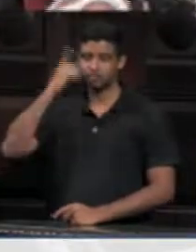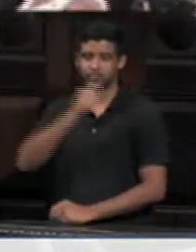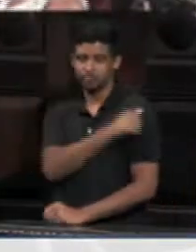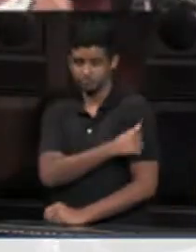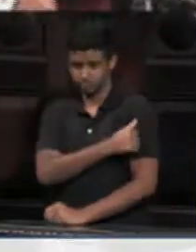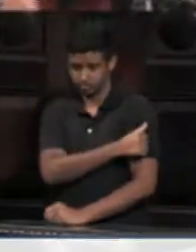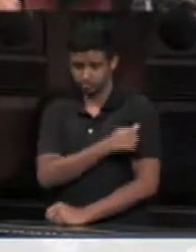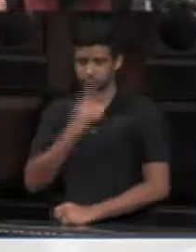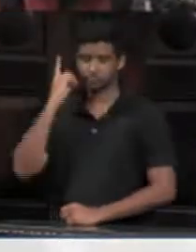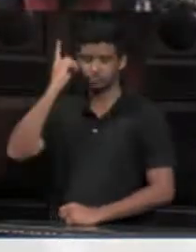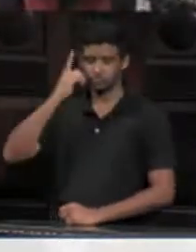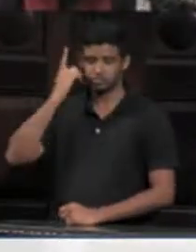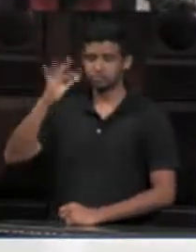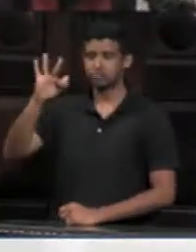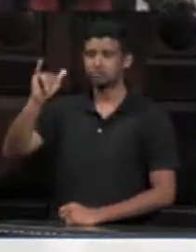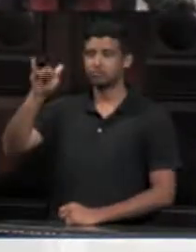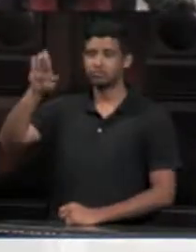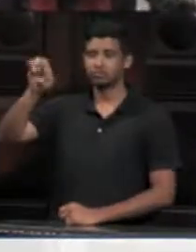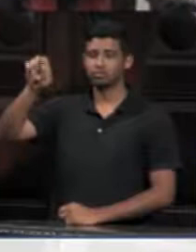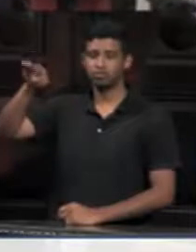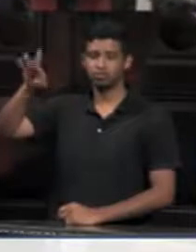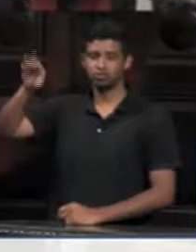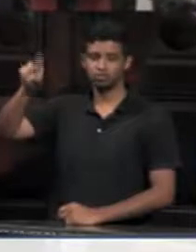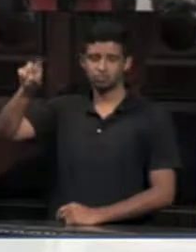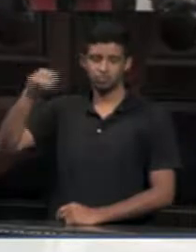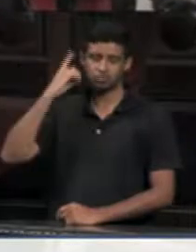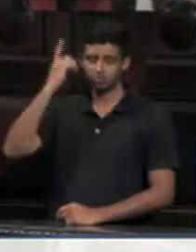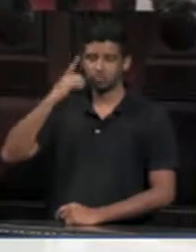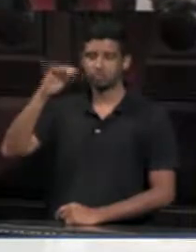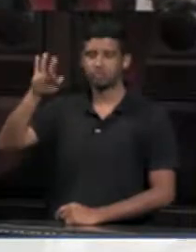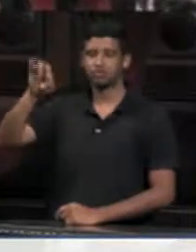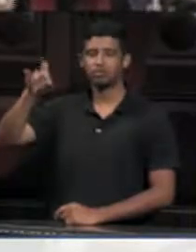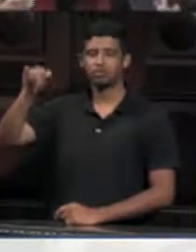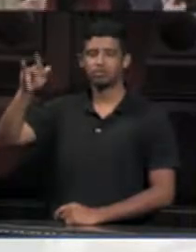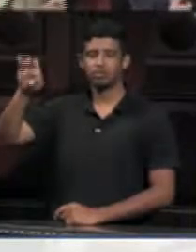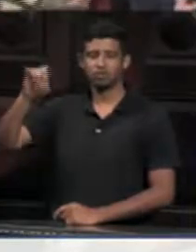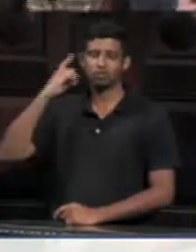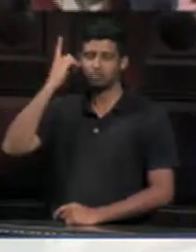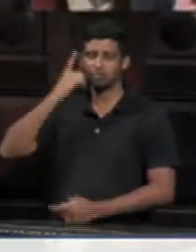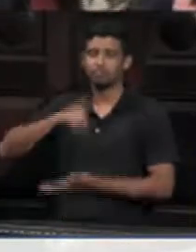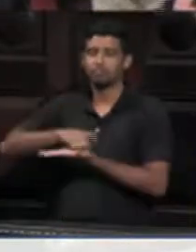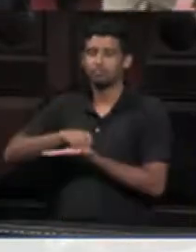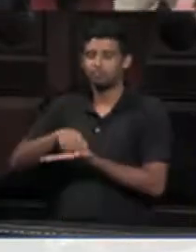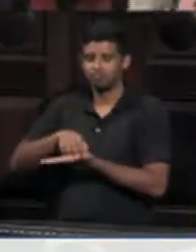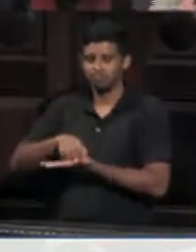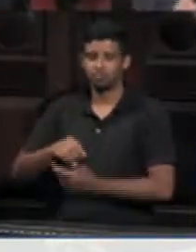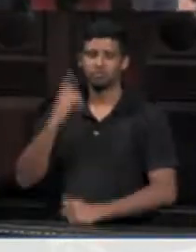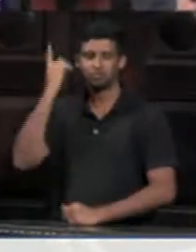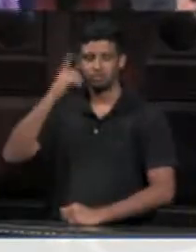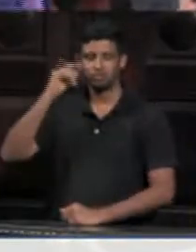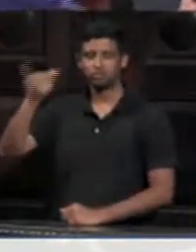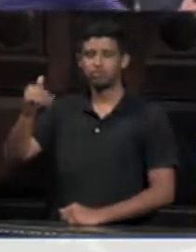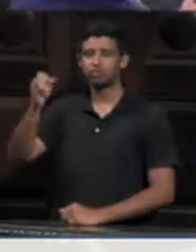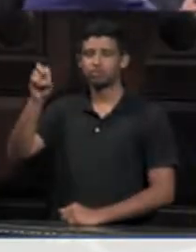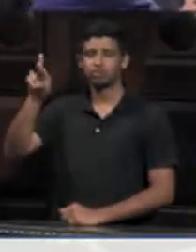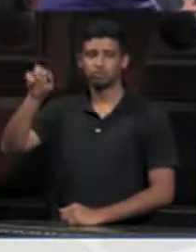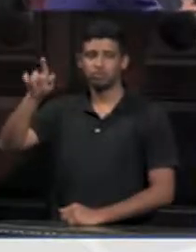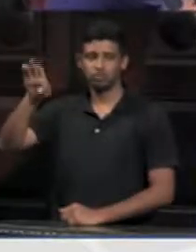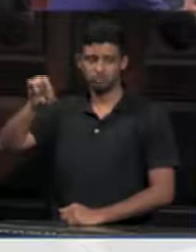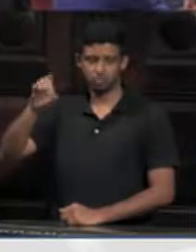Rejane, Figueiredo, Felipe Soares, Flávio Bolsonaro, Geraldo Moreira, Geraldo Pudim, Iranildo Campos, Jorge Felipe